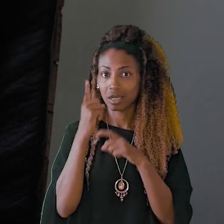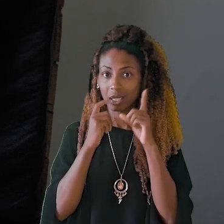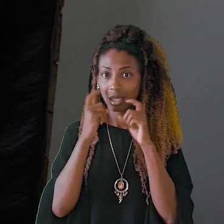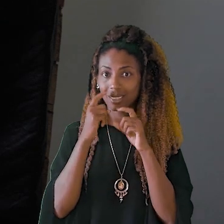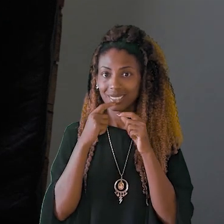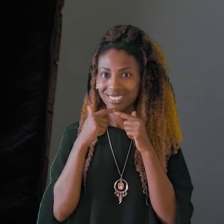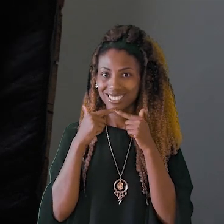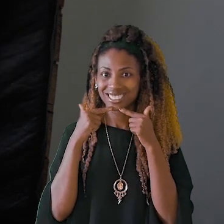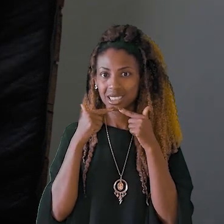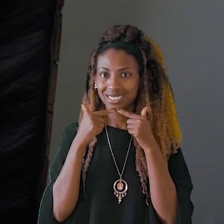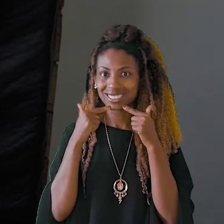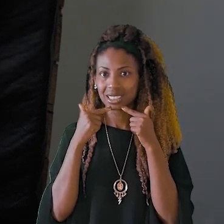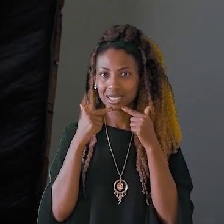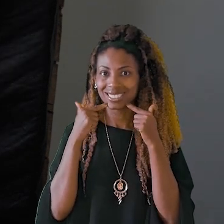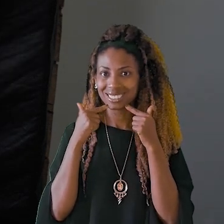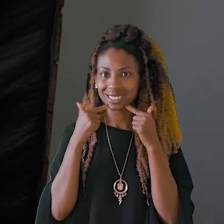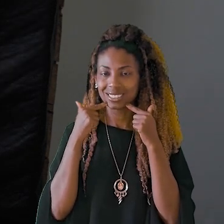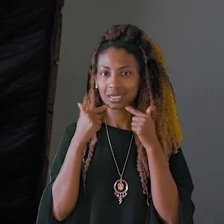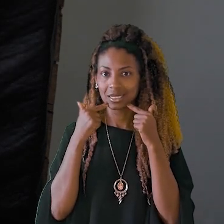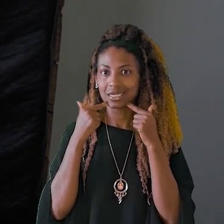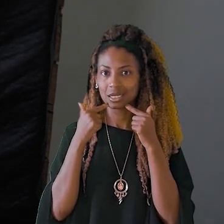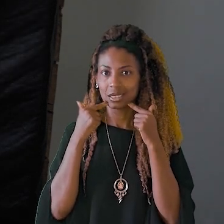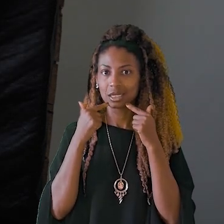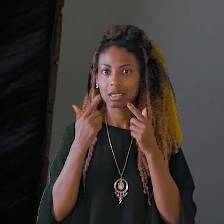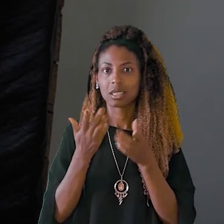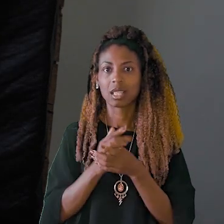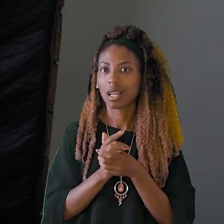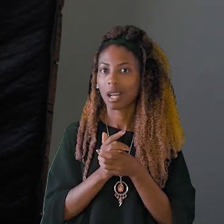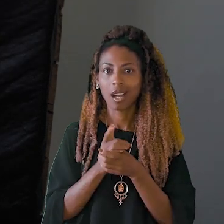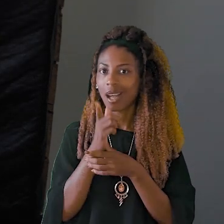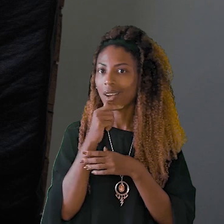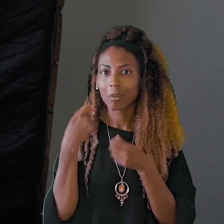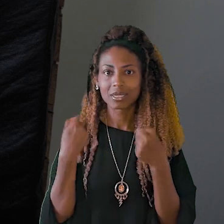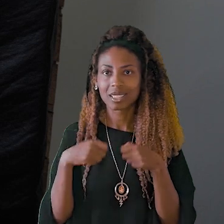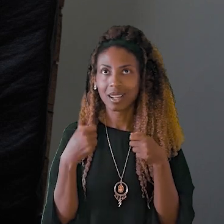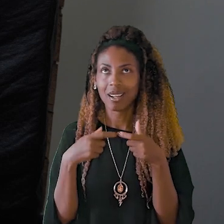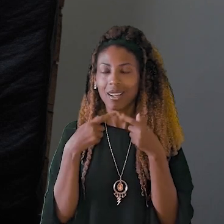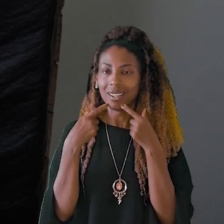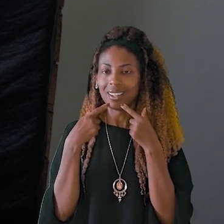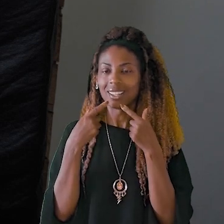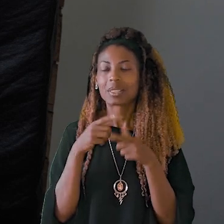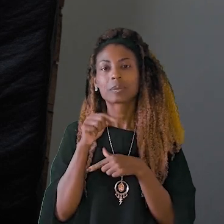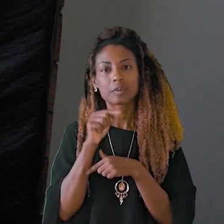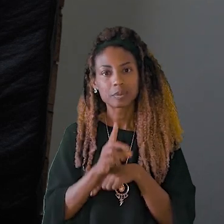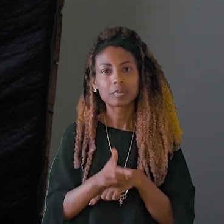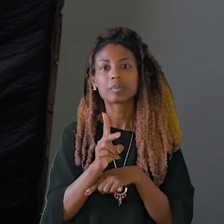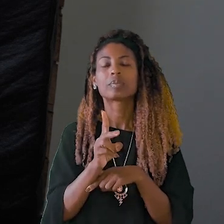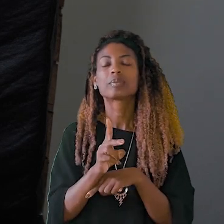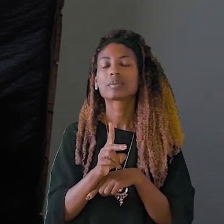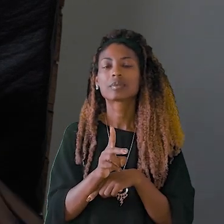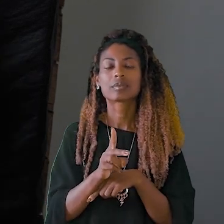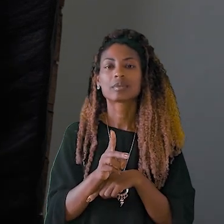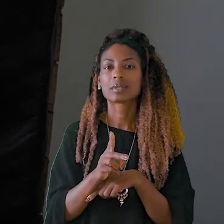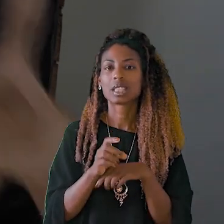até o final. Que eu fiquei assim, ó. Travada, eu tava precisava beber uma água. Eu assim, ó. E ela assim, falando do meu